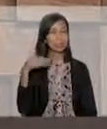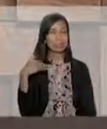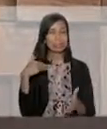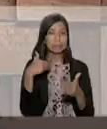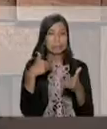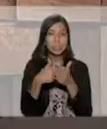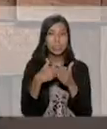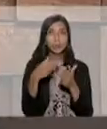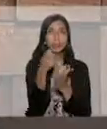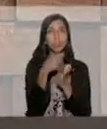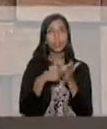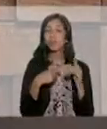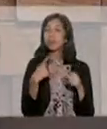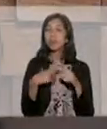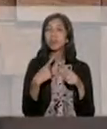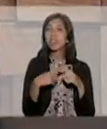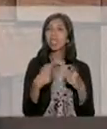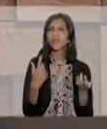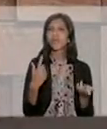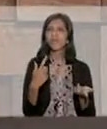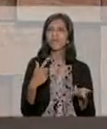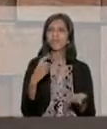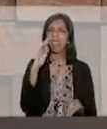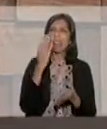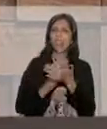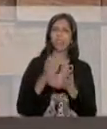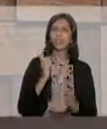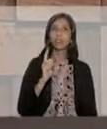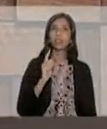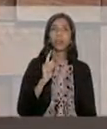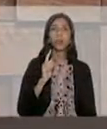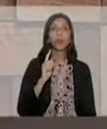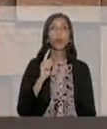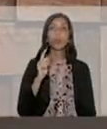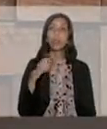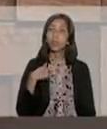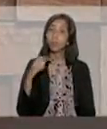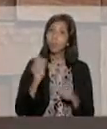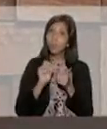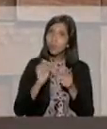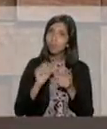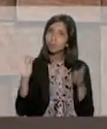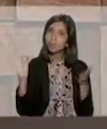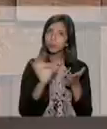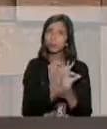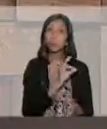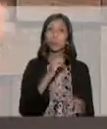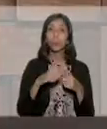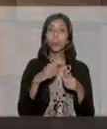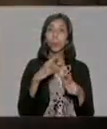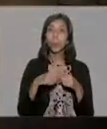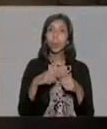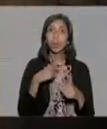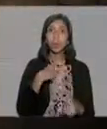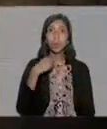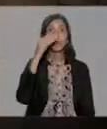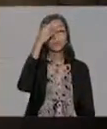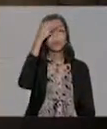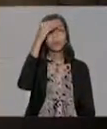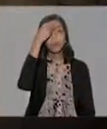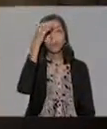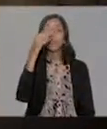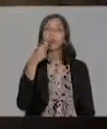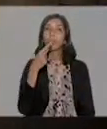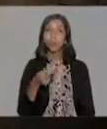última hora, né? Aquela coisa, porque eu não estava levando muito a sério. E eu só, inclusive, fiz a inscrição porque a minha enteada, a